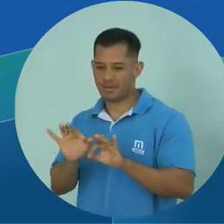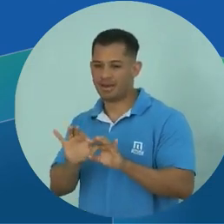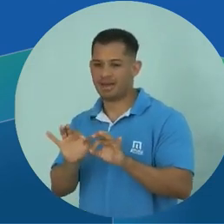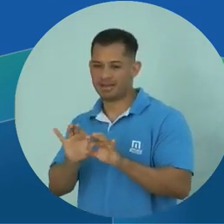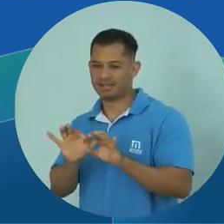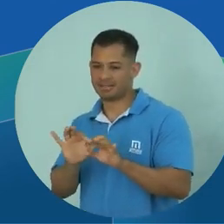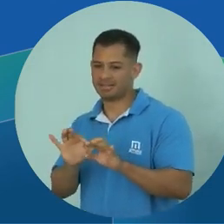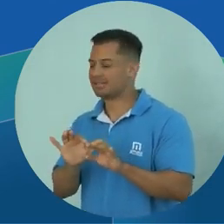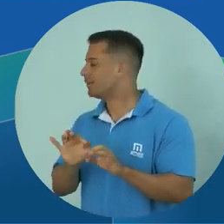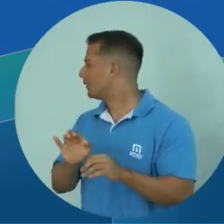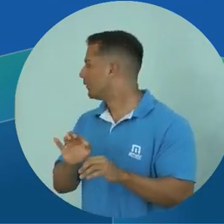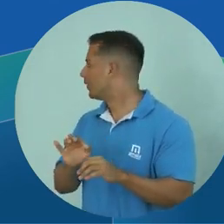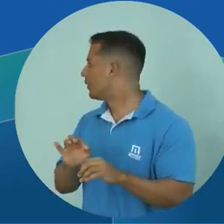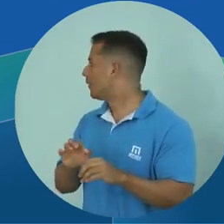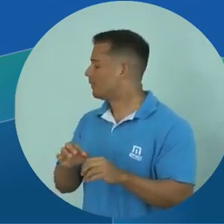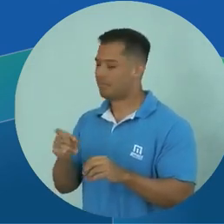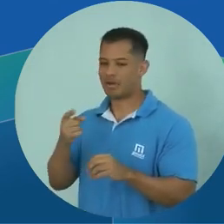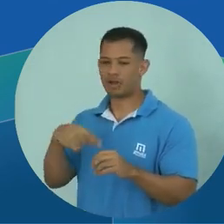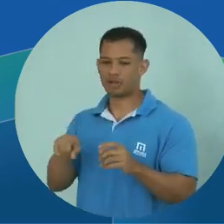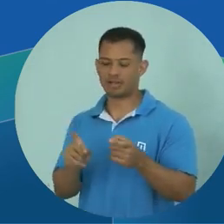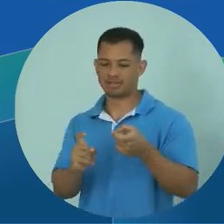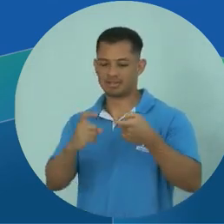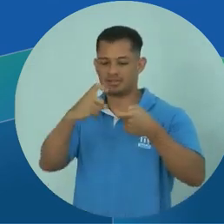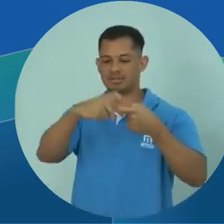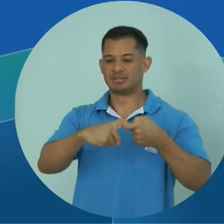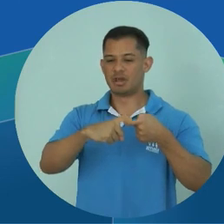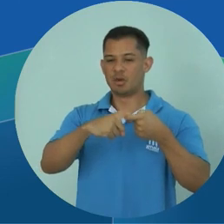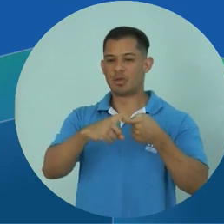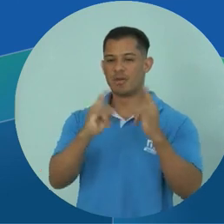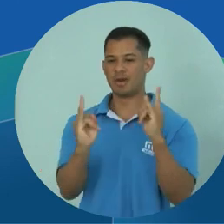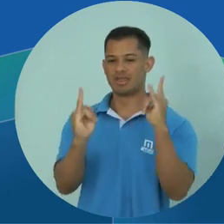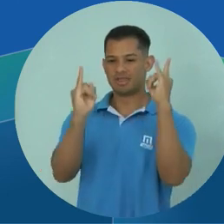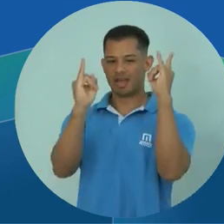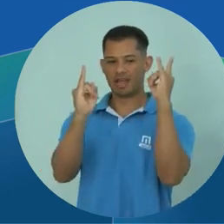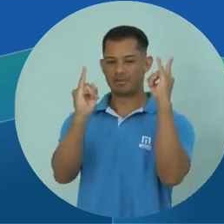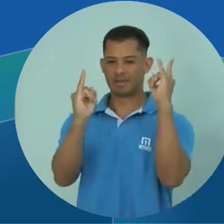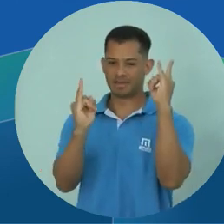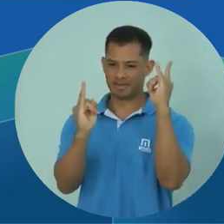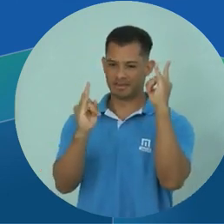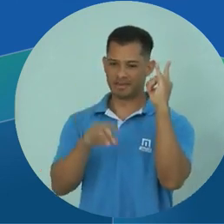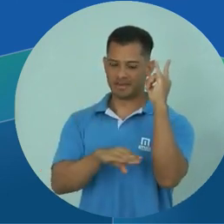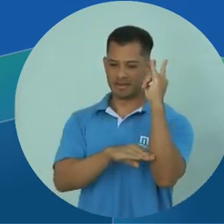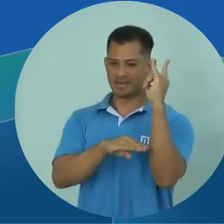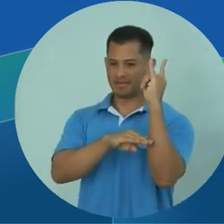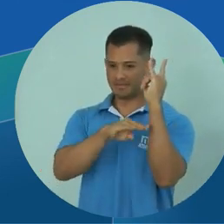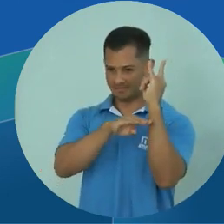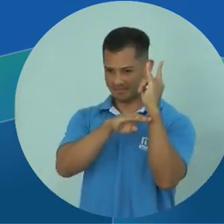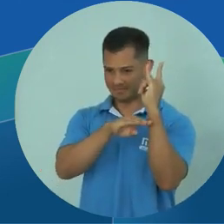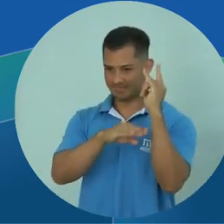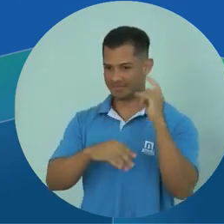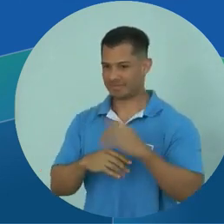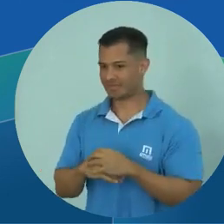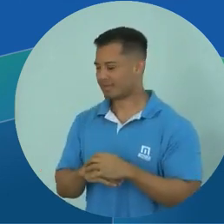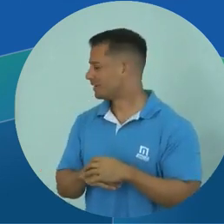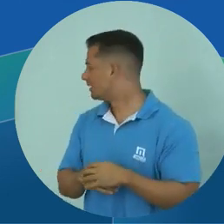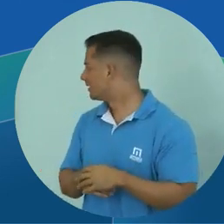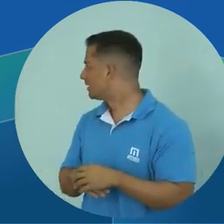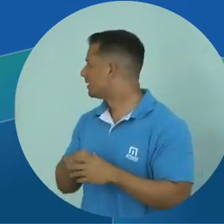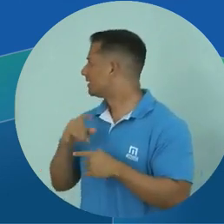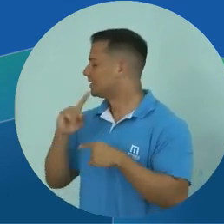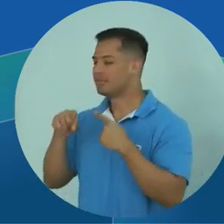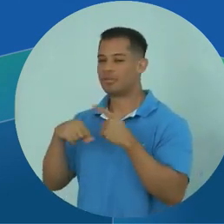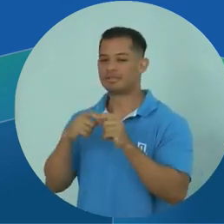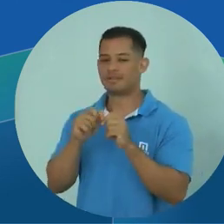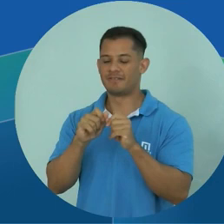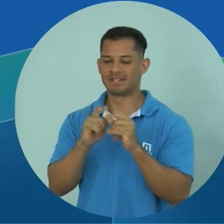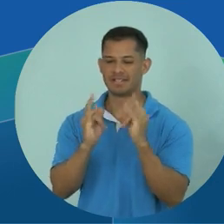gente instalar um andaime, tanto superior, e depois que a gente faz a primeira